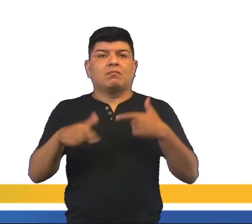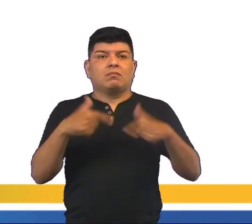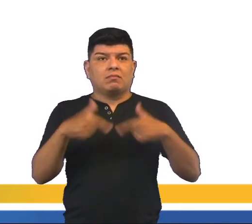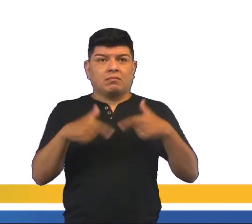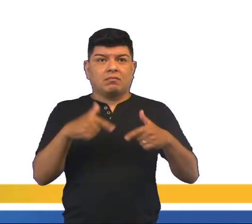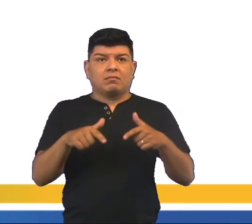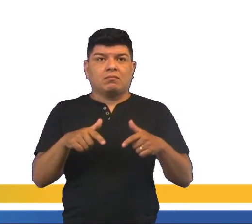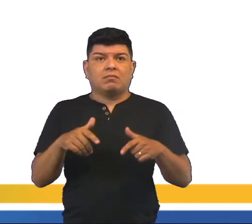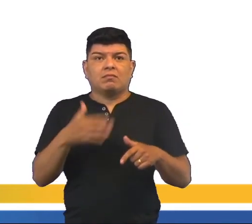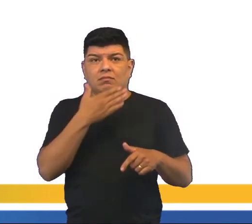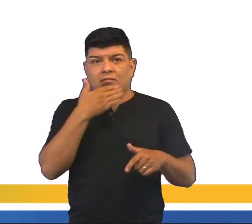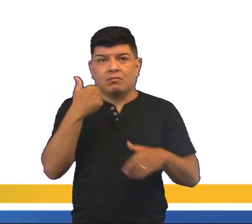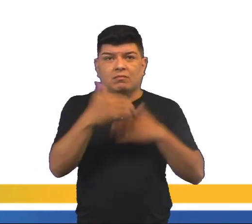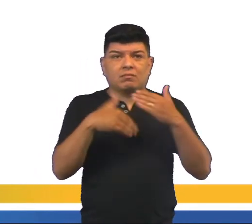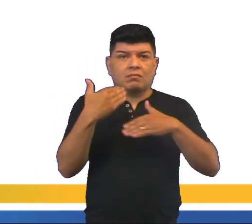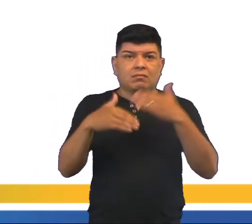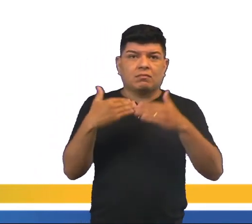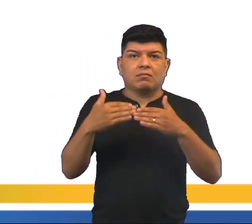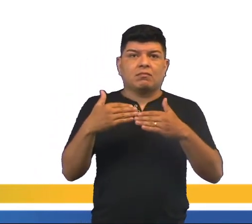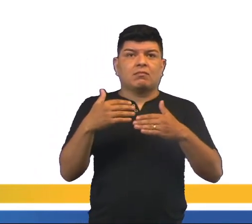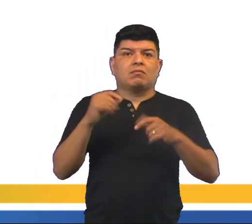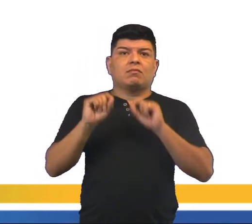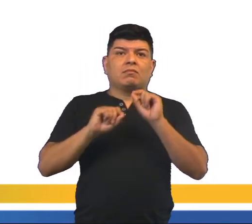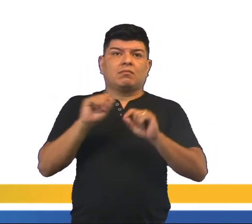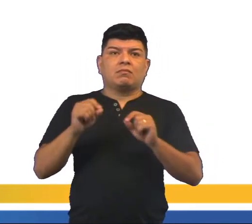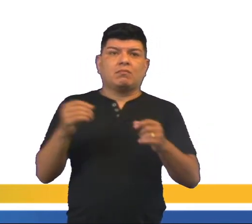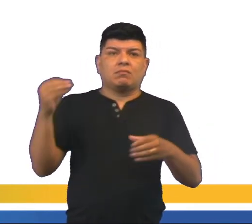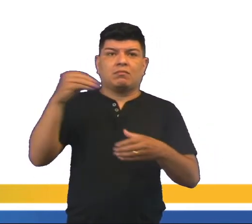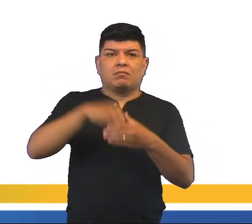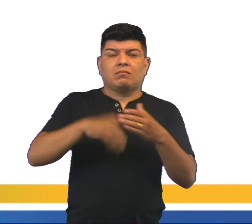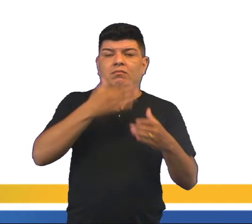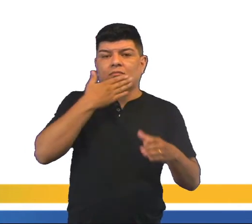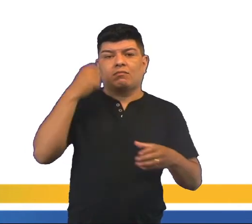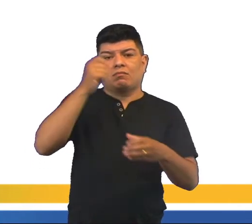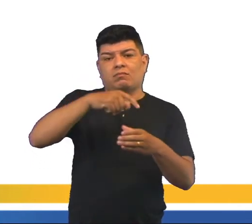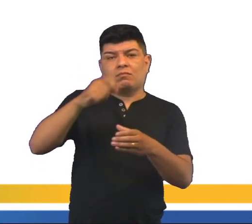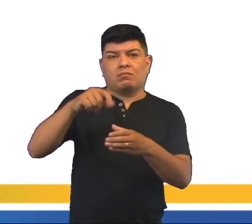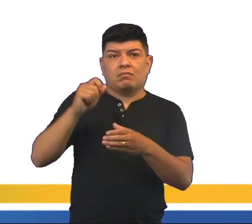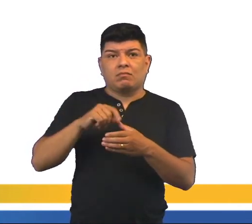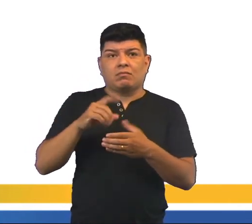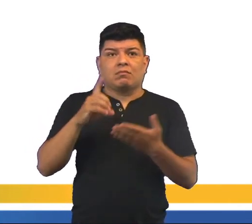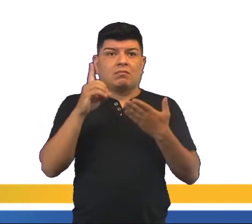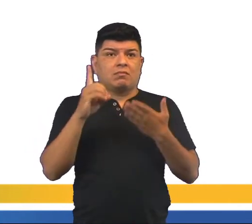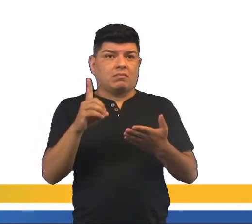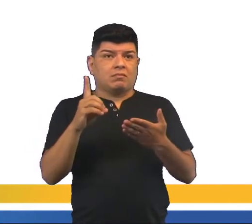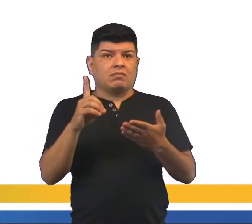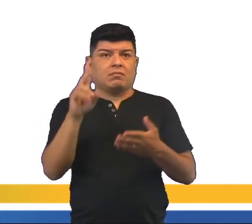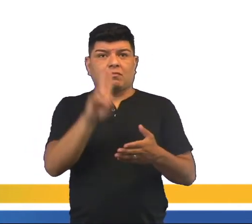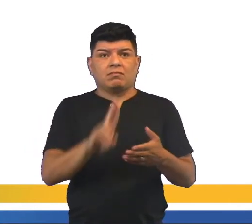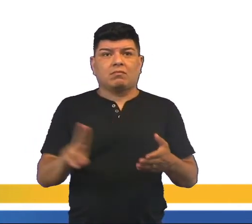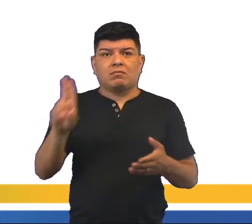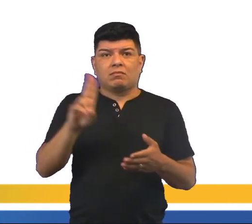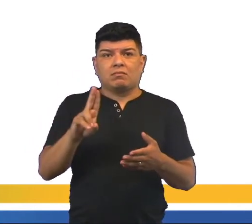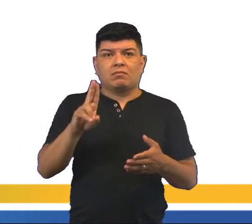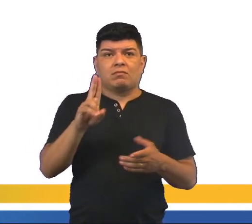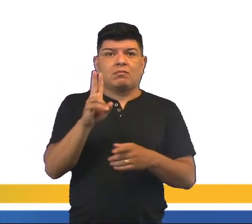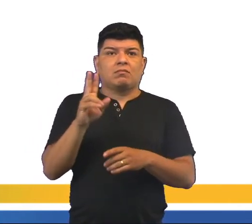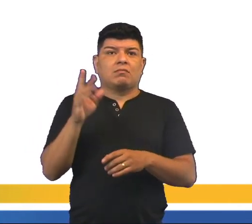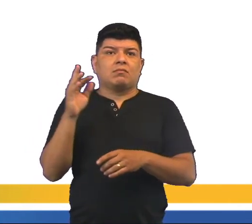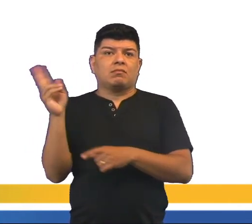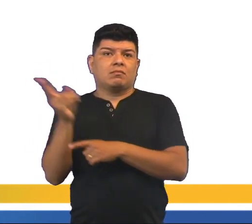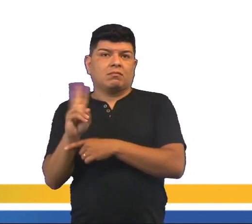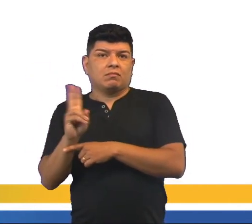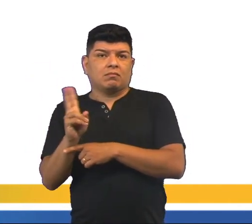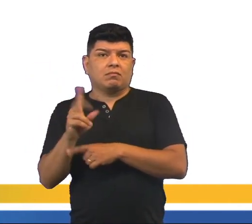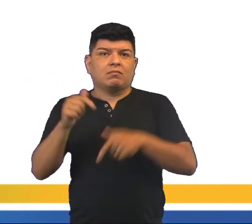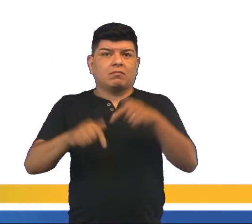C, o aperfeiçoamento genético e a introdução de melhores sementes. D, a ampliação de fertilizantes químicos e a utilização